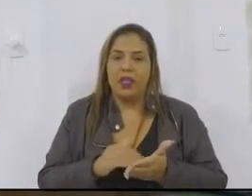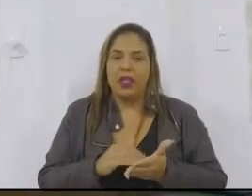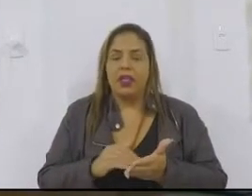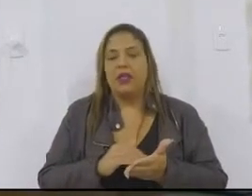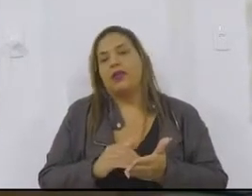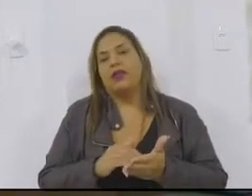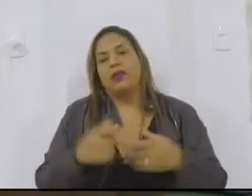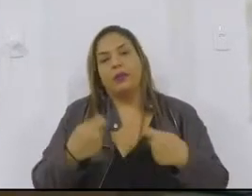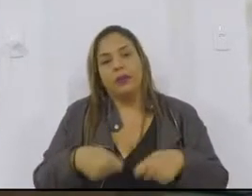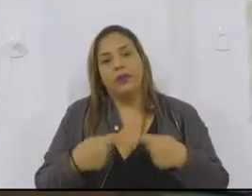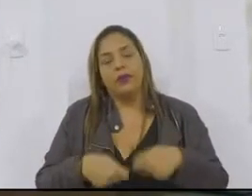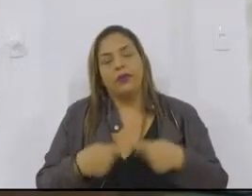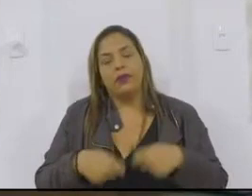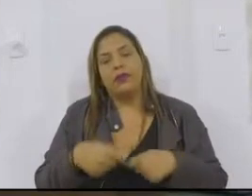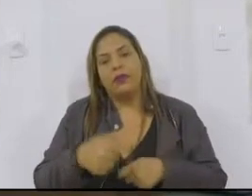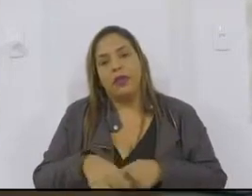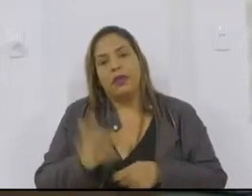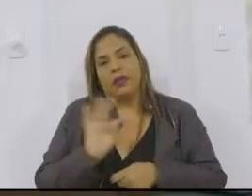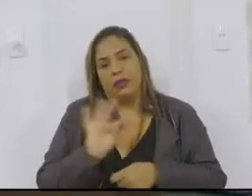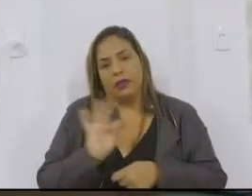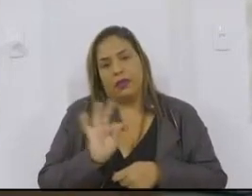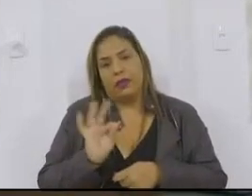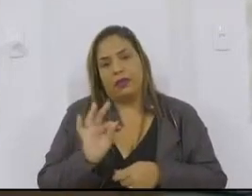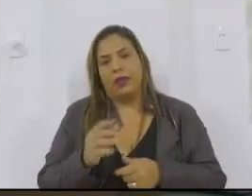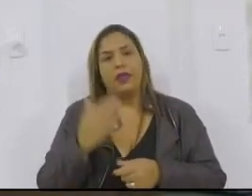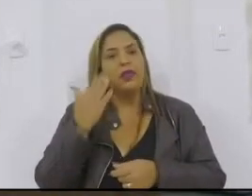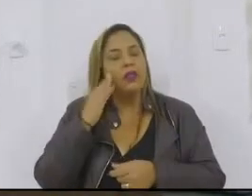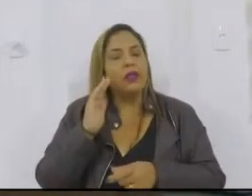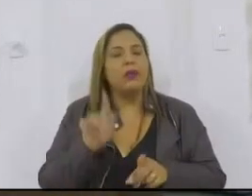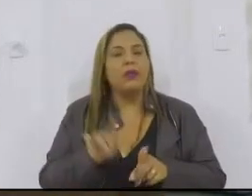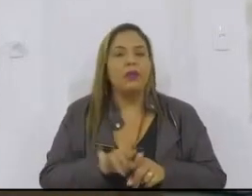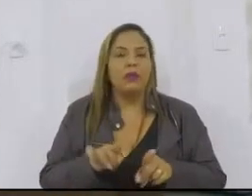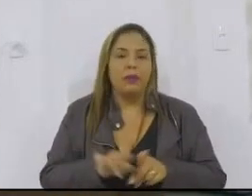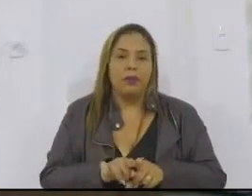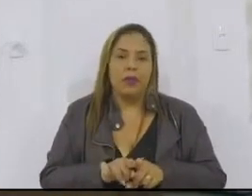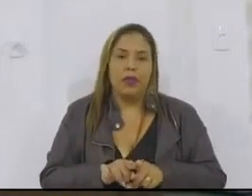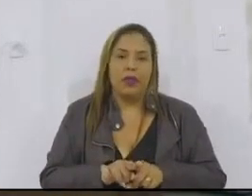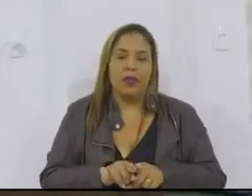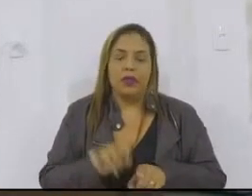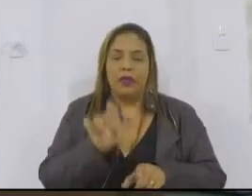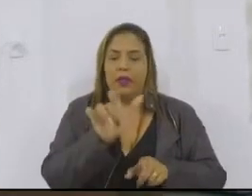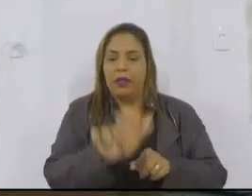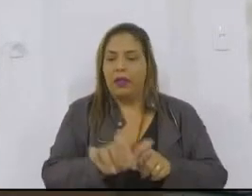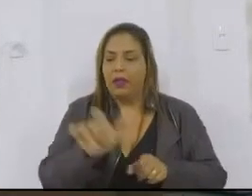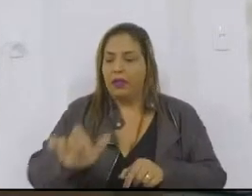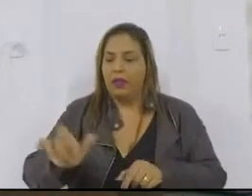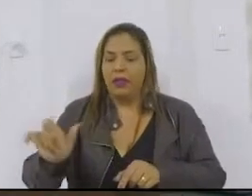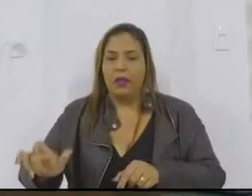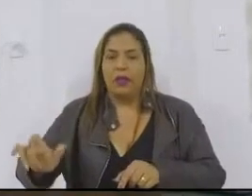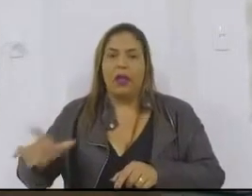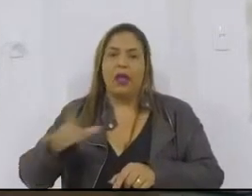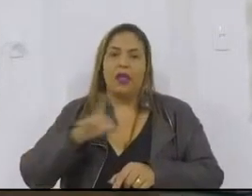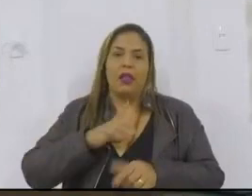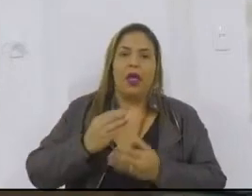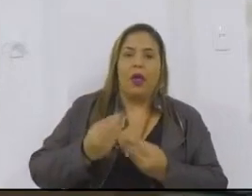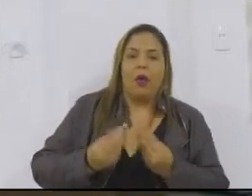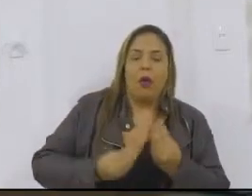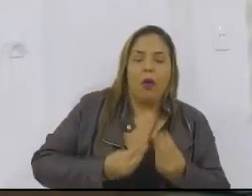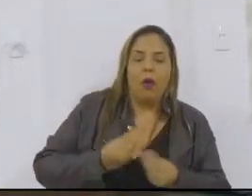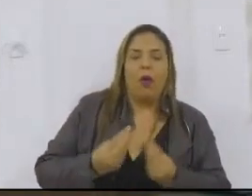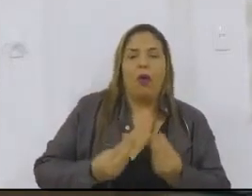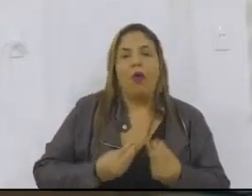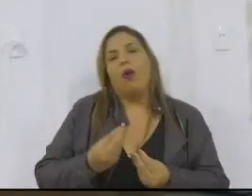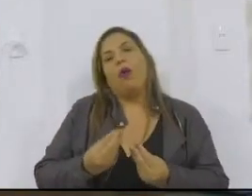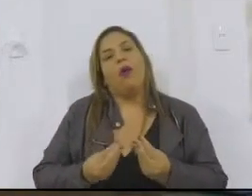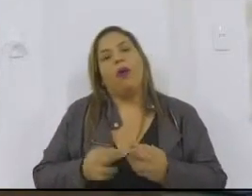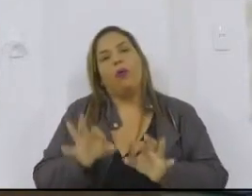necessárias em nosso município. Desta forma, entendemos ainda que cada gestão tem sua forma de gerir os recursos, delegando a